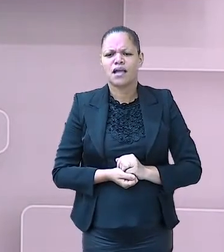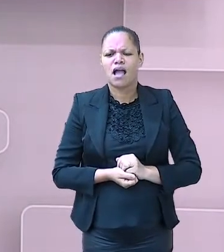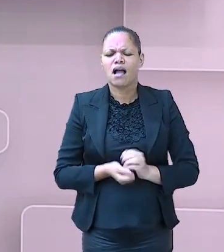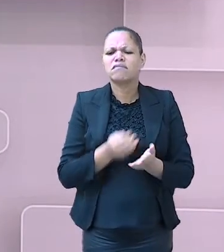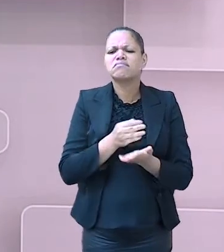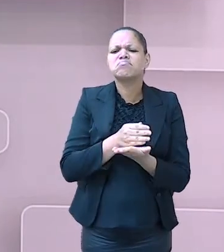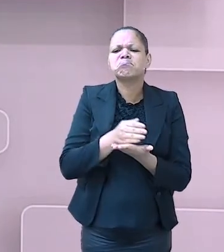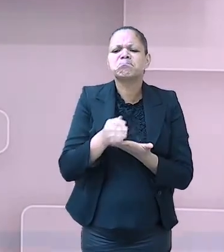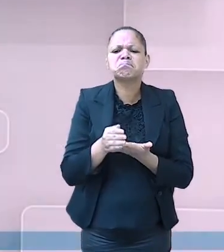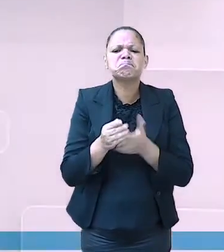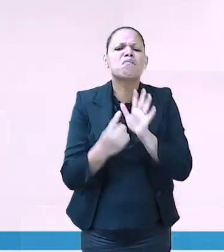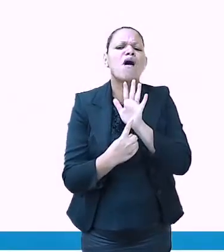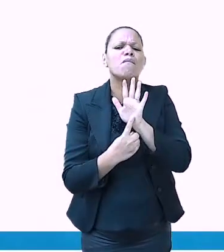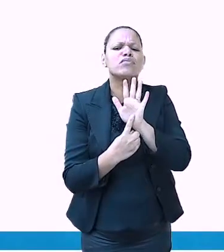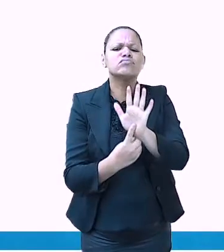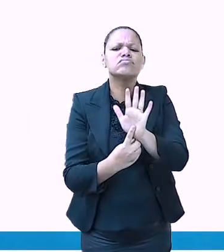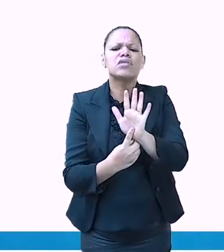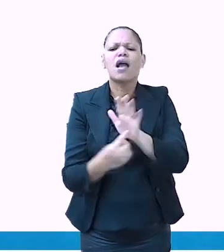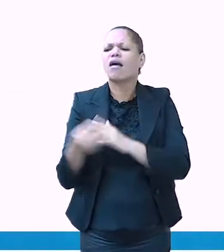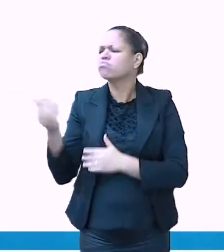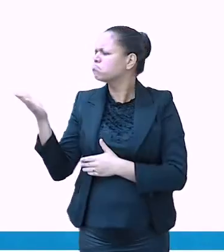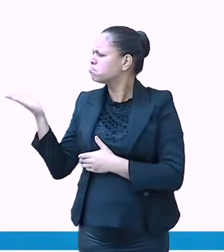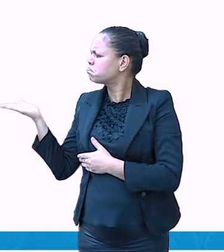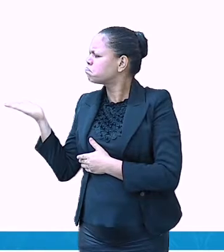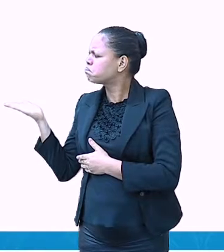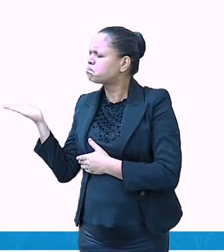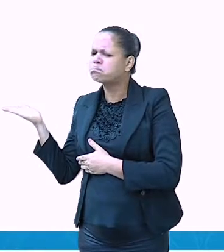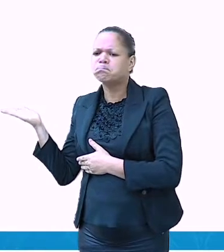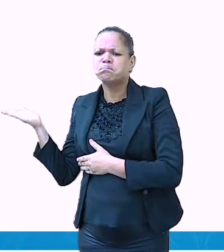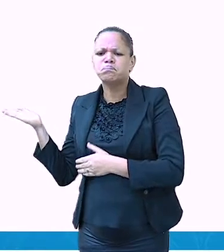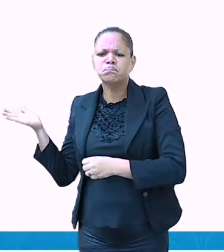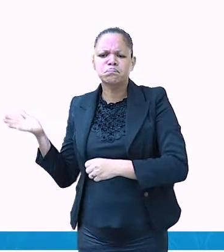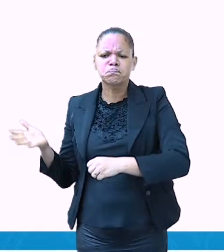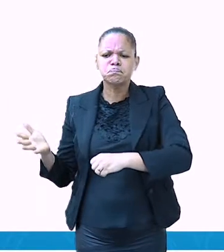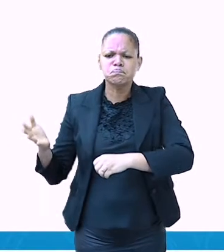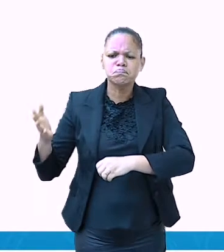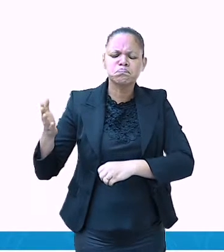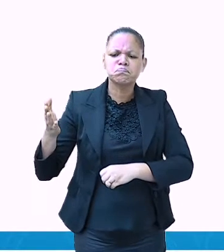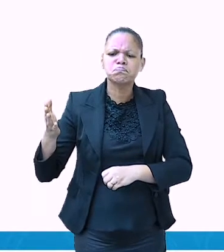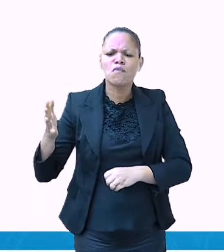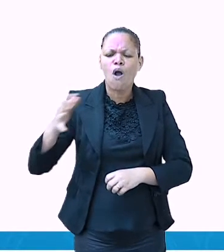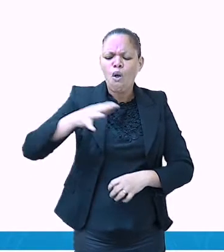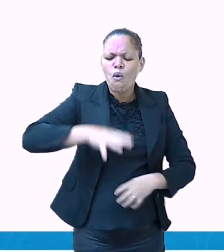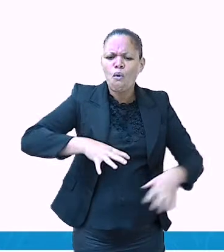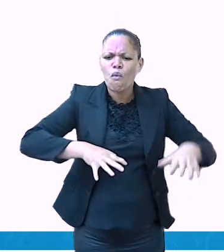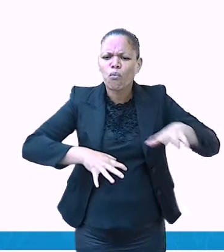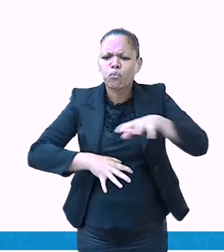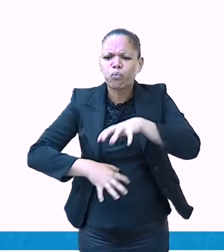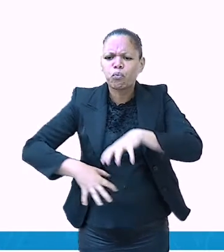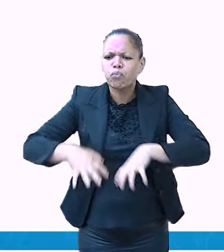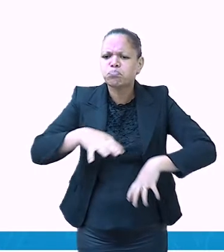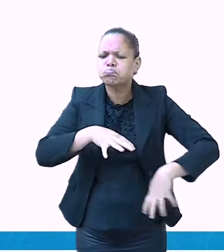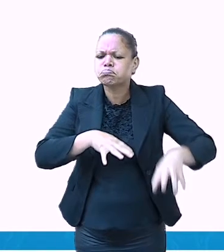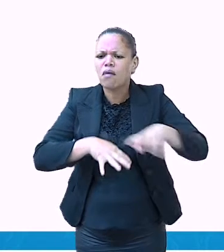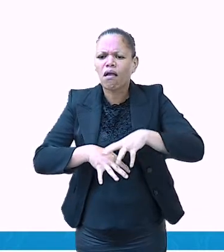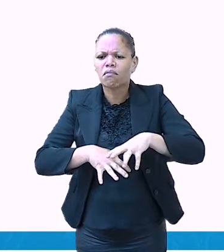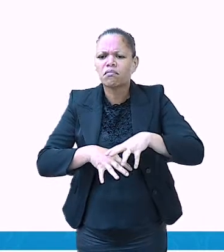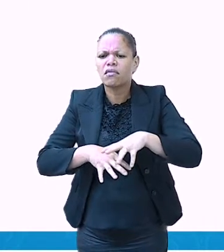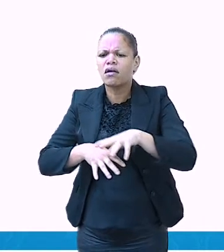Começando a falar aqui dos répteis. Então, o que é que os répteis têm aí em comum quando nós